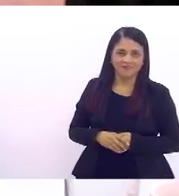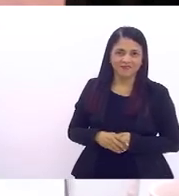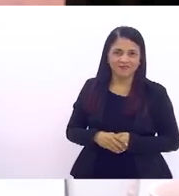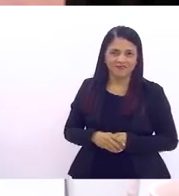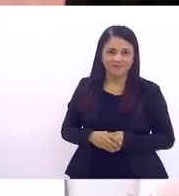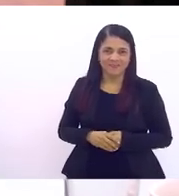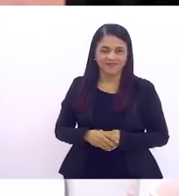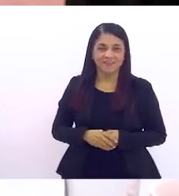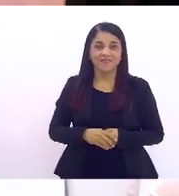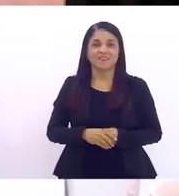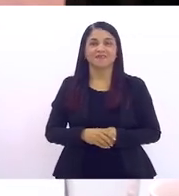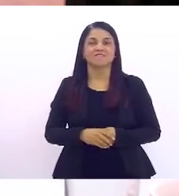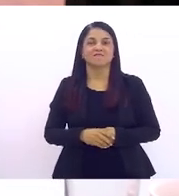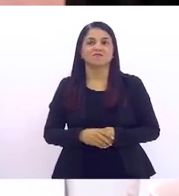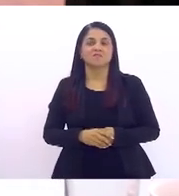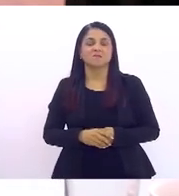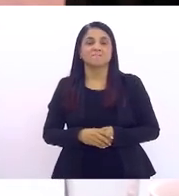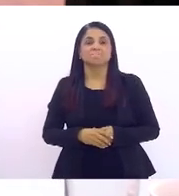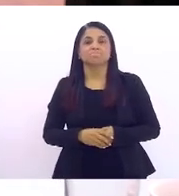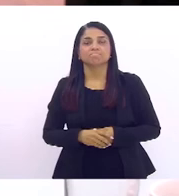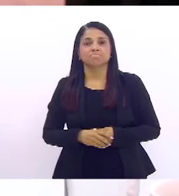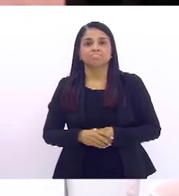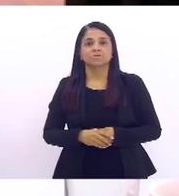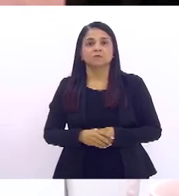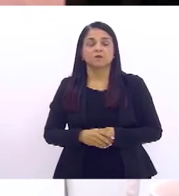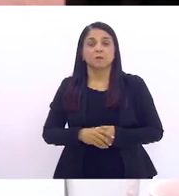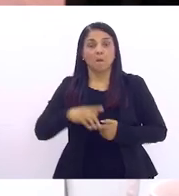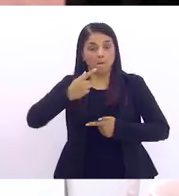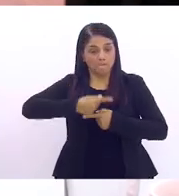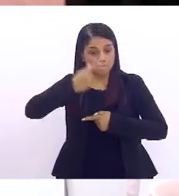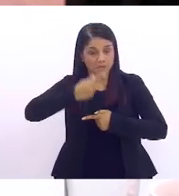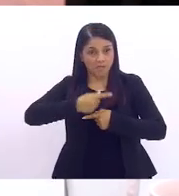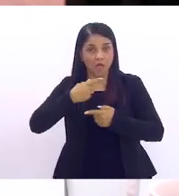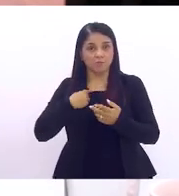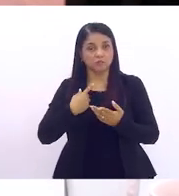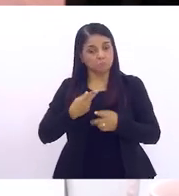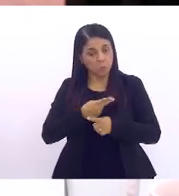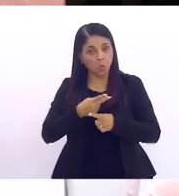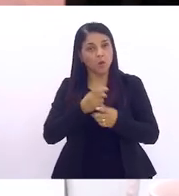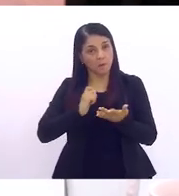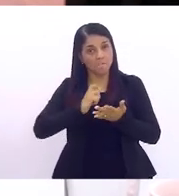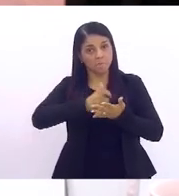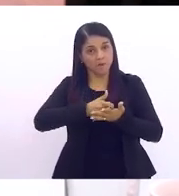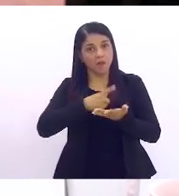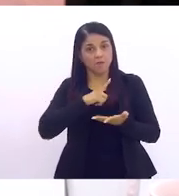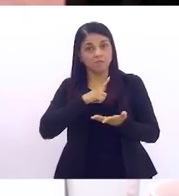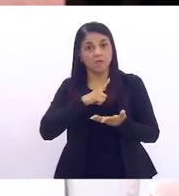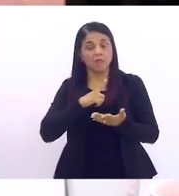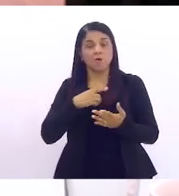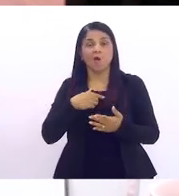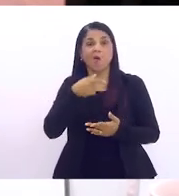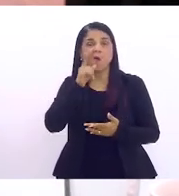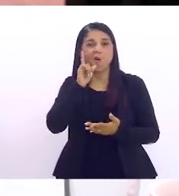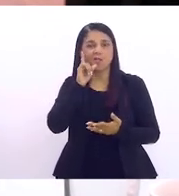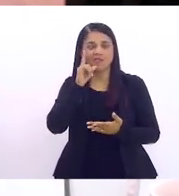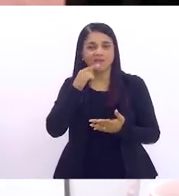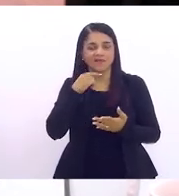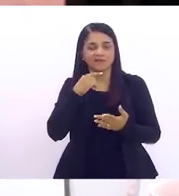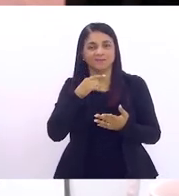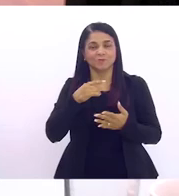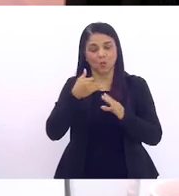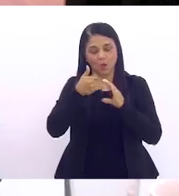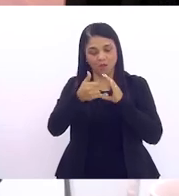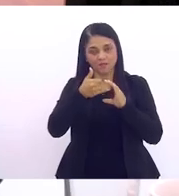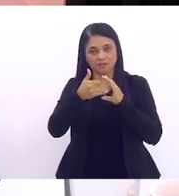falta de procurar eh o pedágio né para pagar temos aqui uma consulta ontem pelo WhatsApp